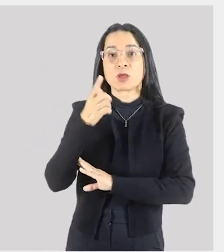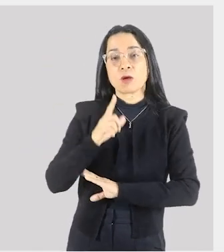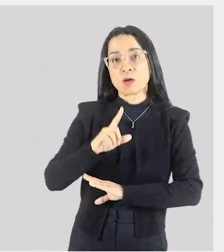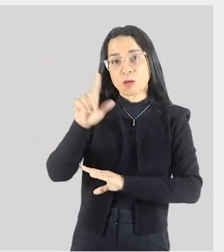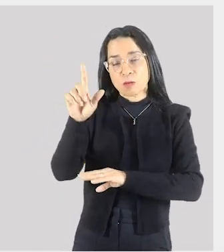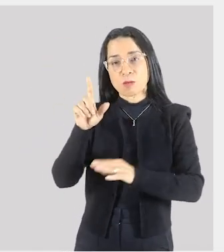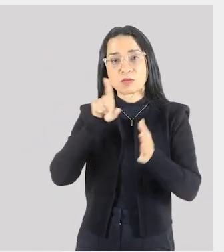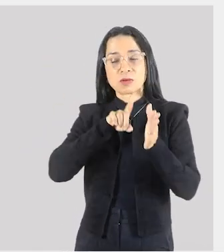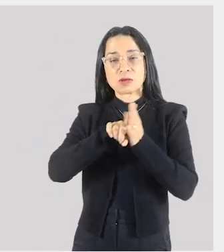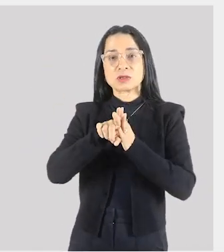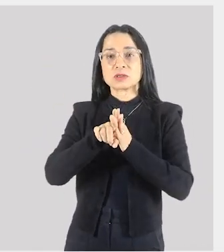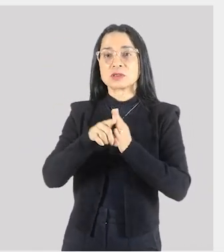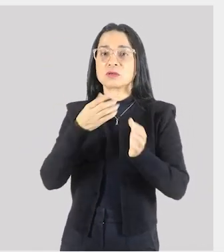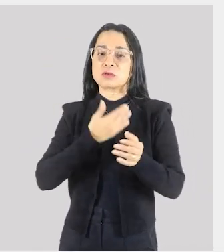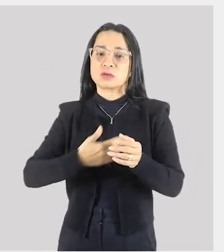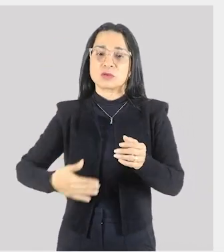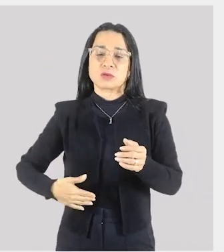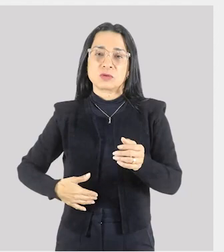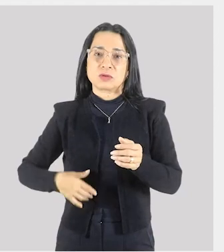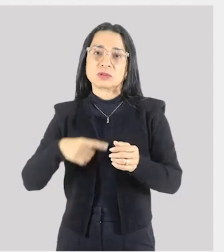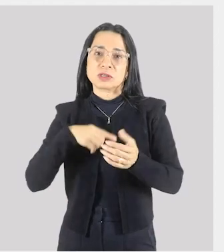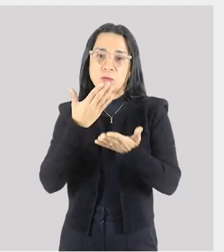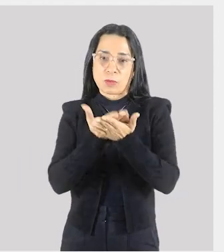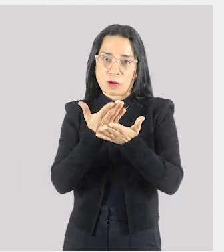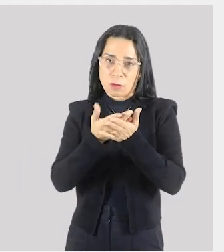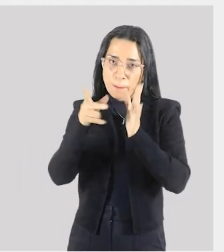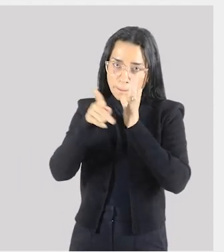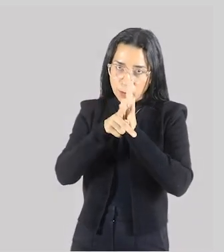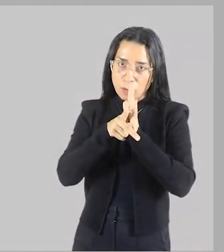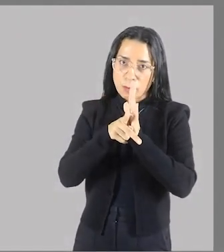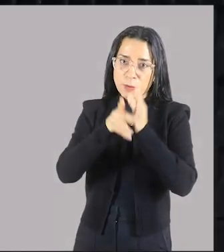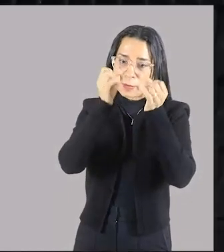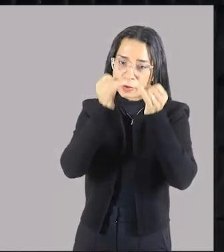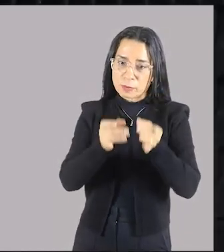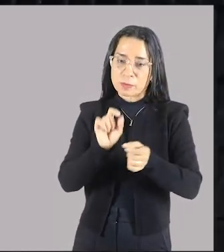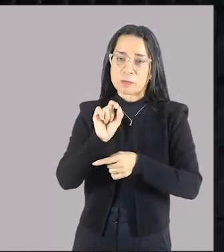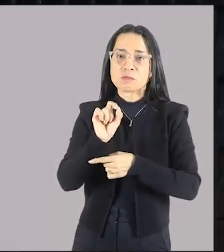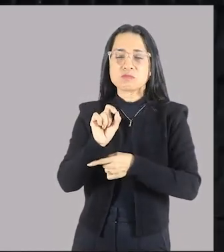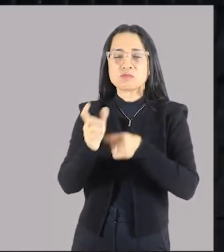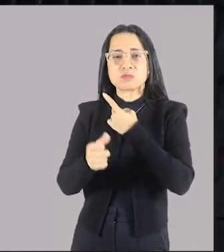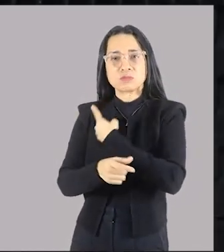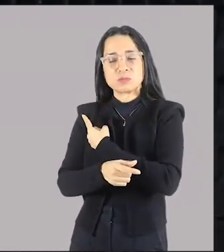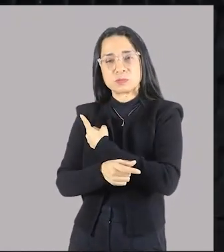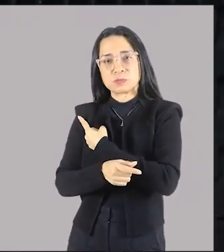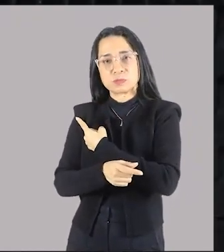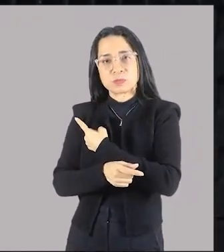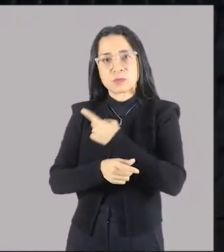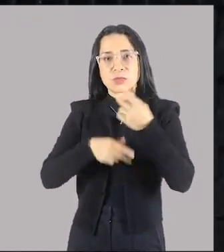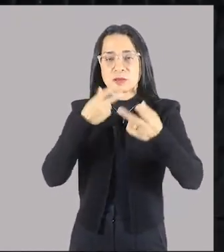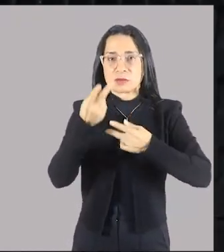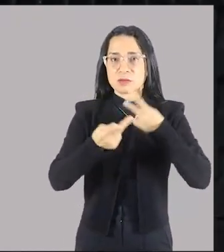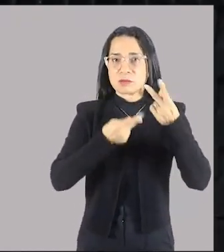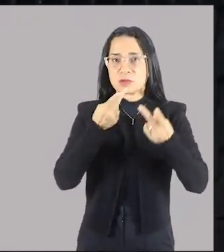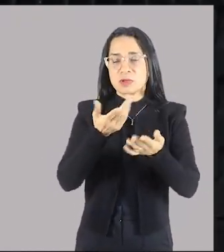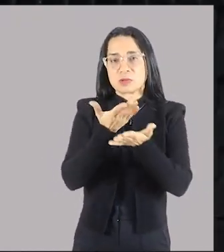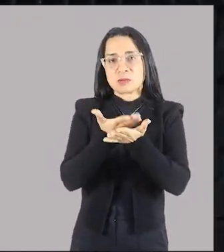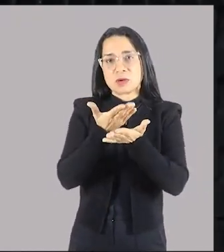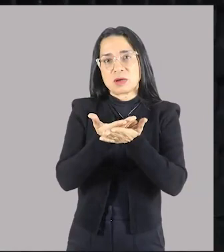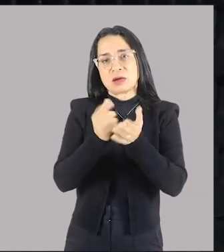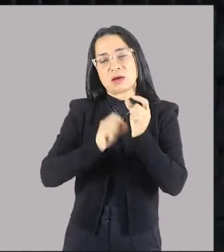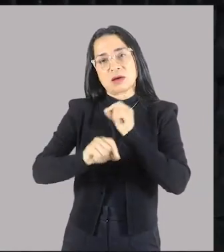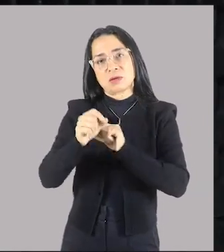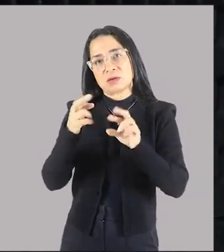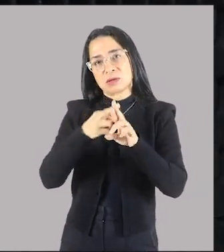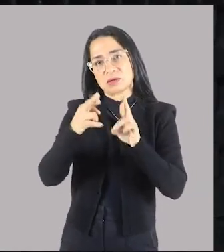aula especialmente para discutir isso, porque nós vamos falar de uma aula sobre cidadania, direitos humanos, e vamos